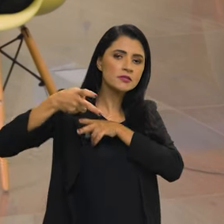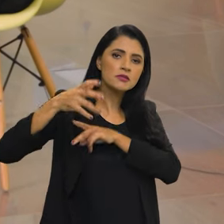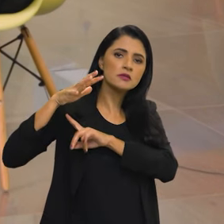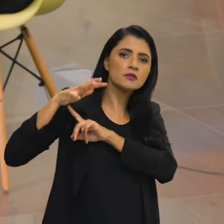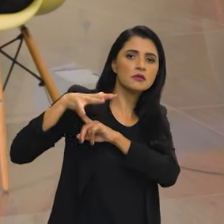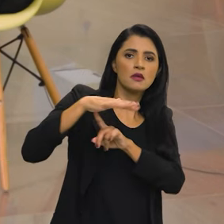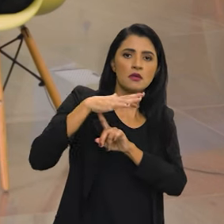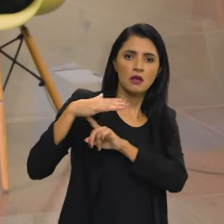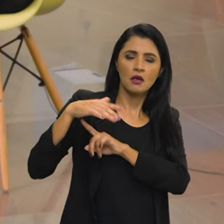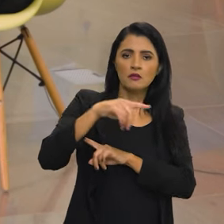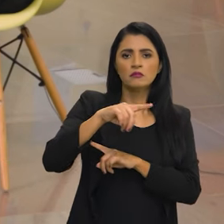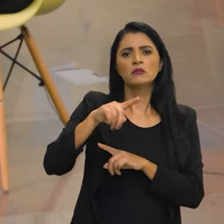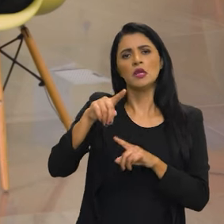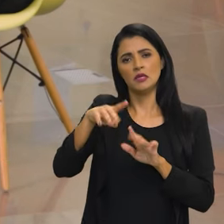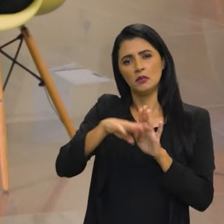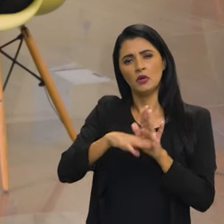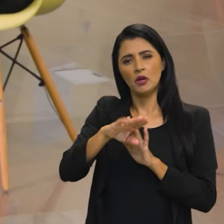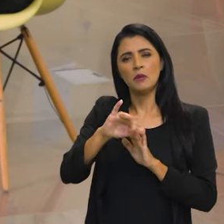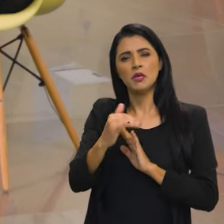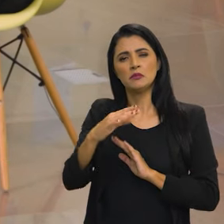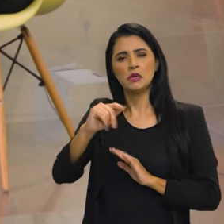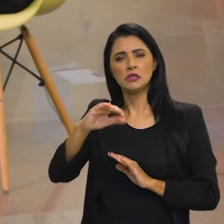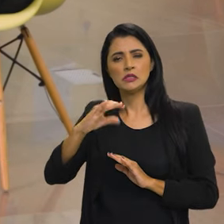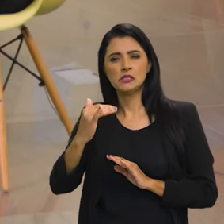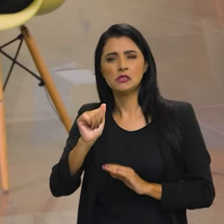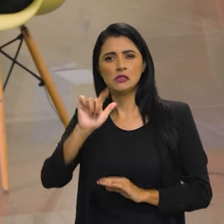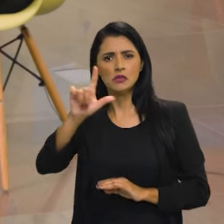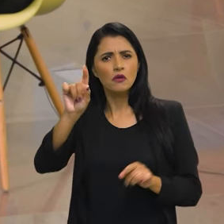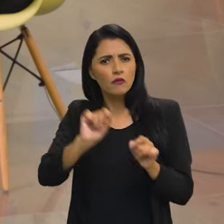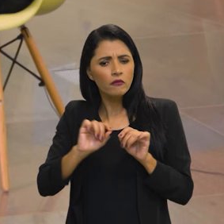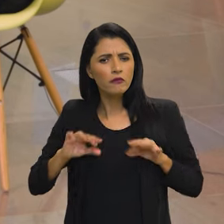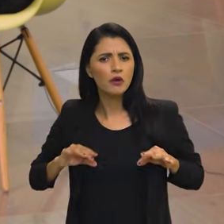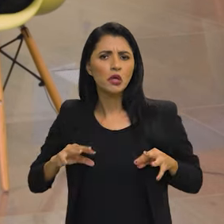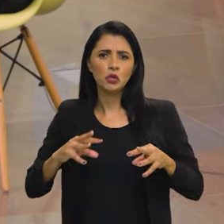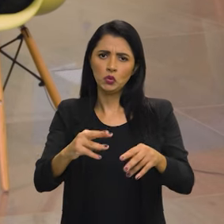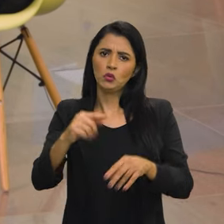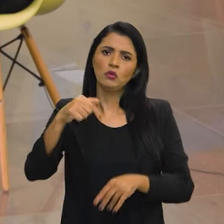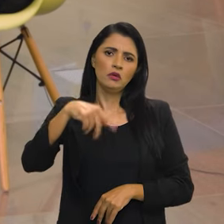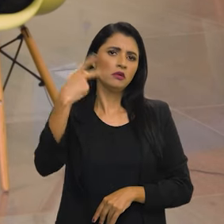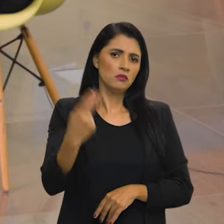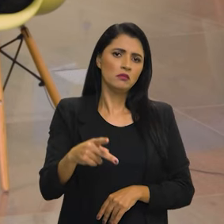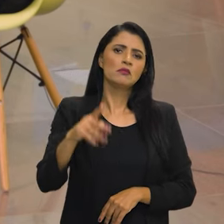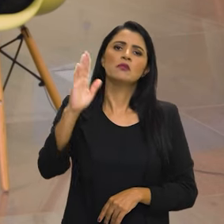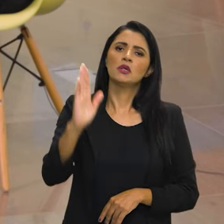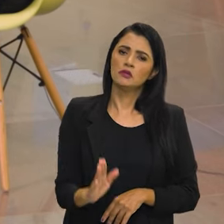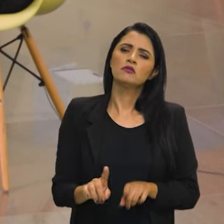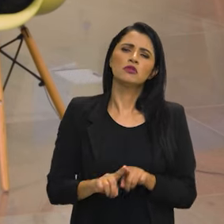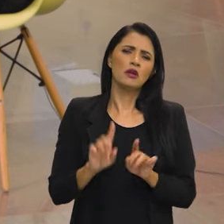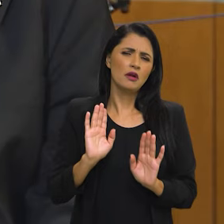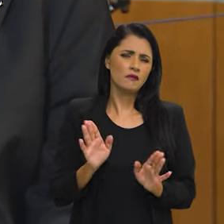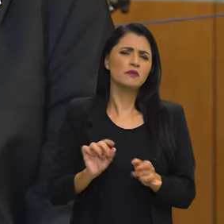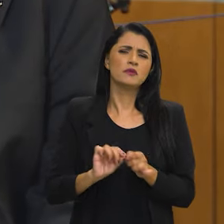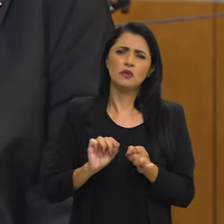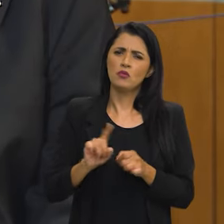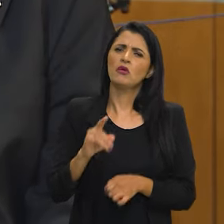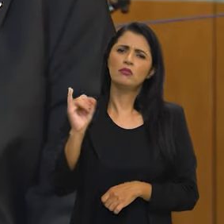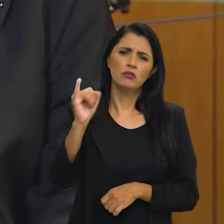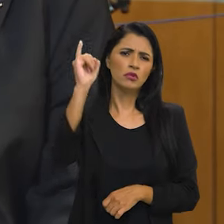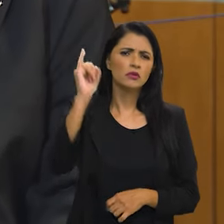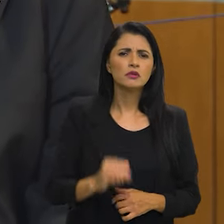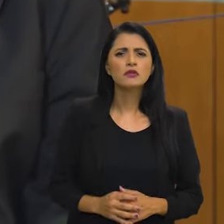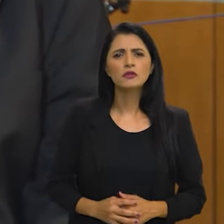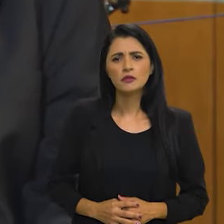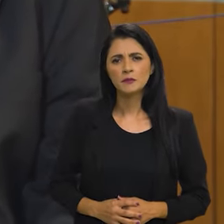O programa espacial faz tudo isso. Não no Brasil, nós ainda não fazemos tudo isso, mas já fazemos muito disso. Isso é muito